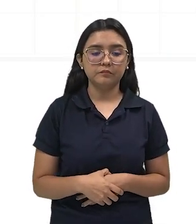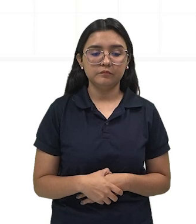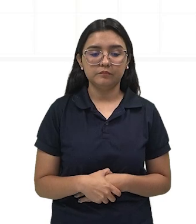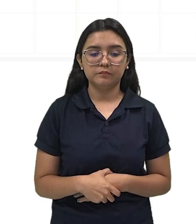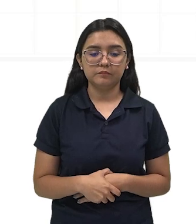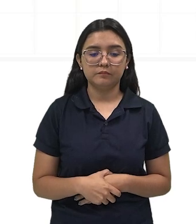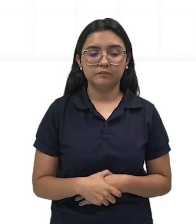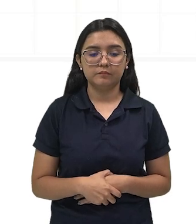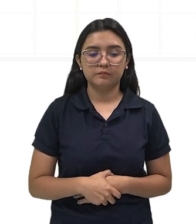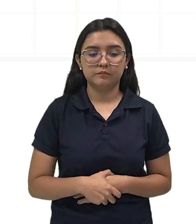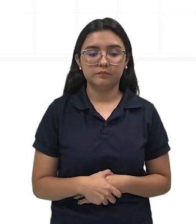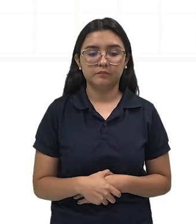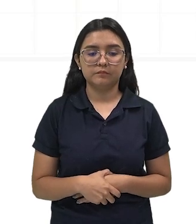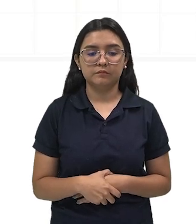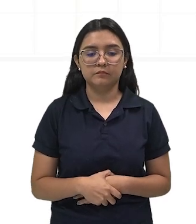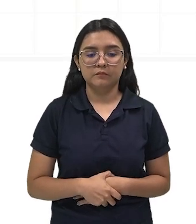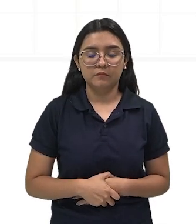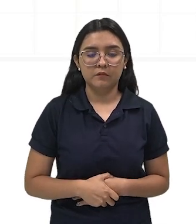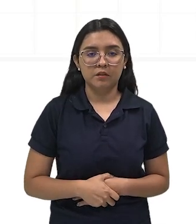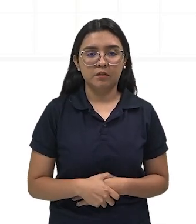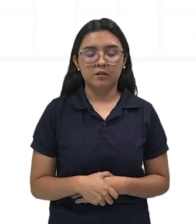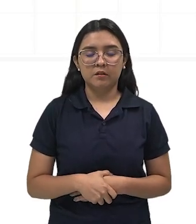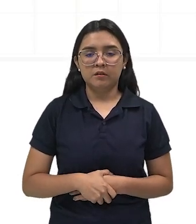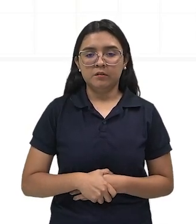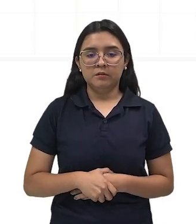Tem que dar 100%.